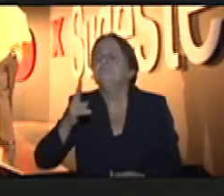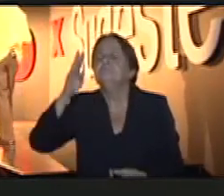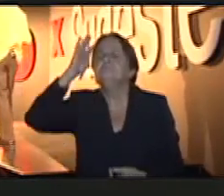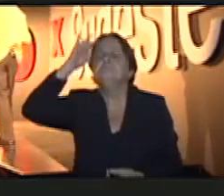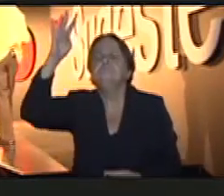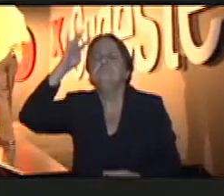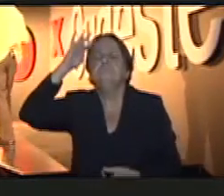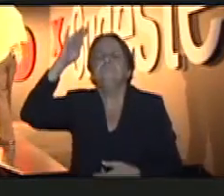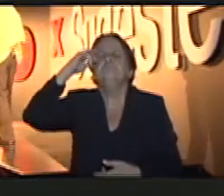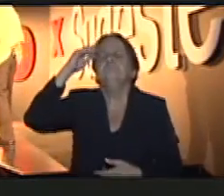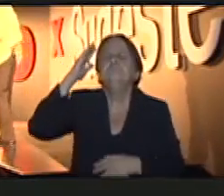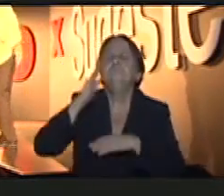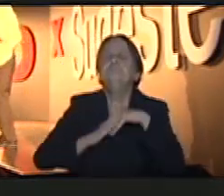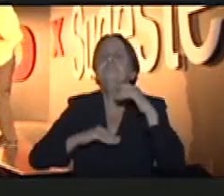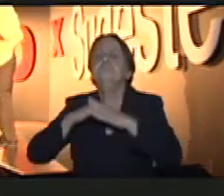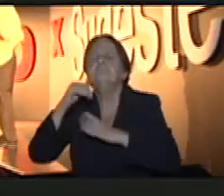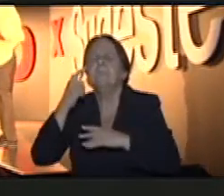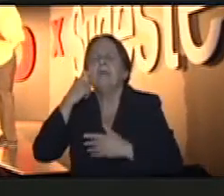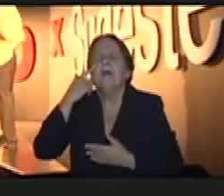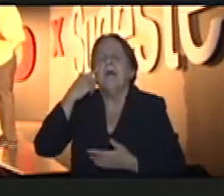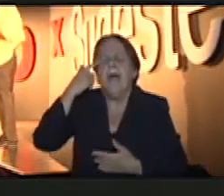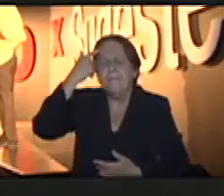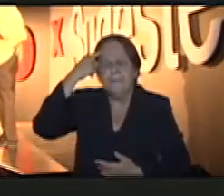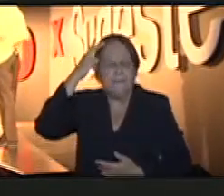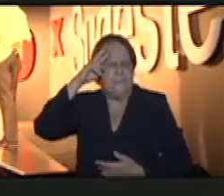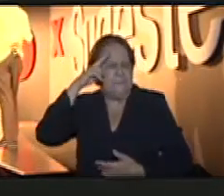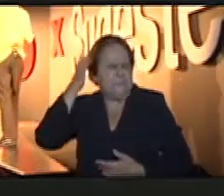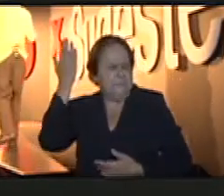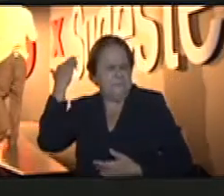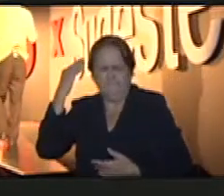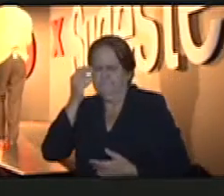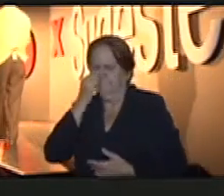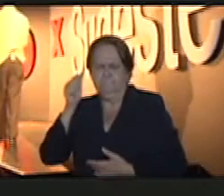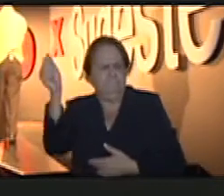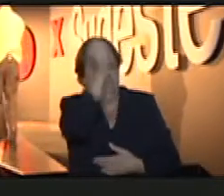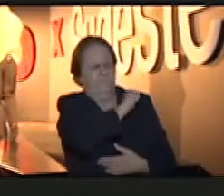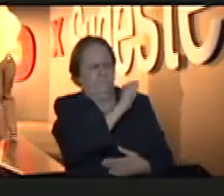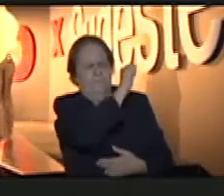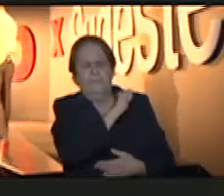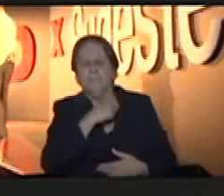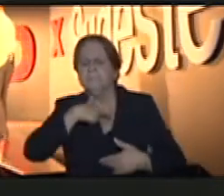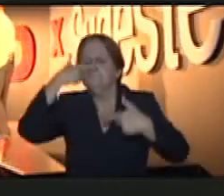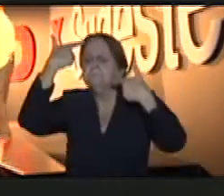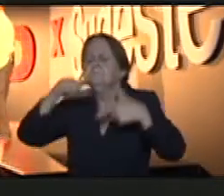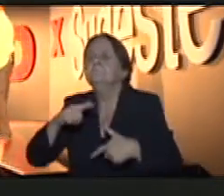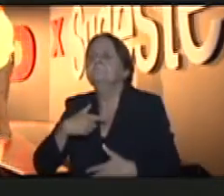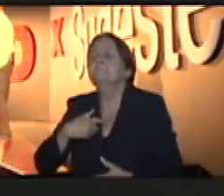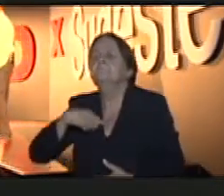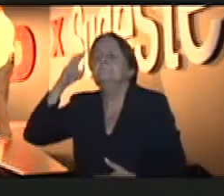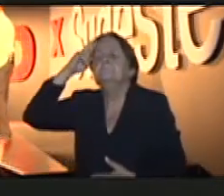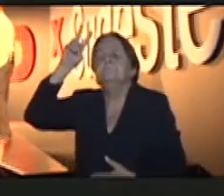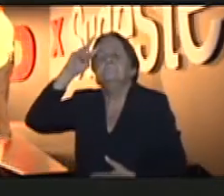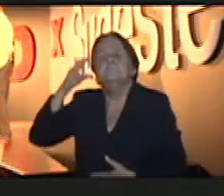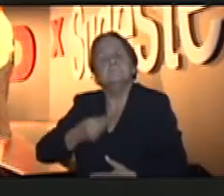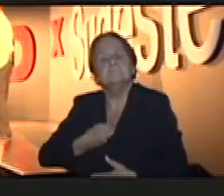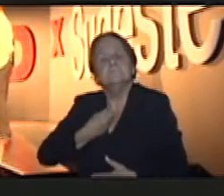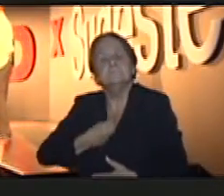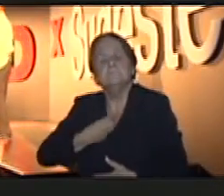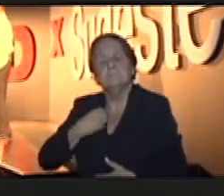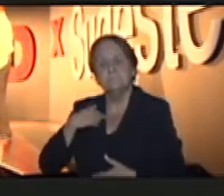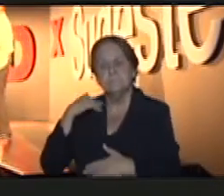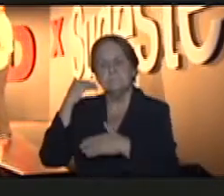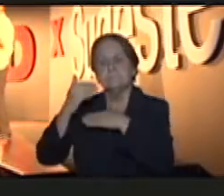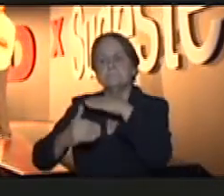qualificado cooperando reescrevendo suas histórias e na reinscrição de suas histórias como foi falado ali com